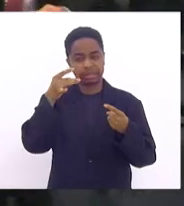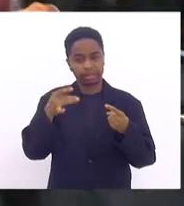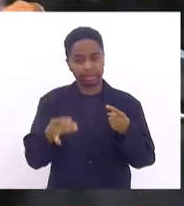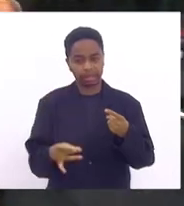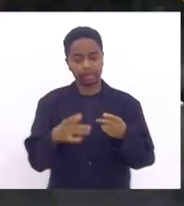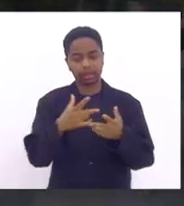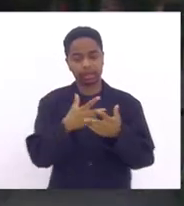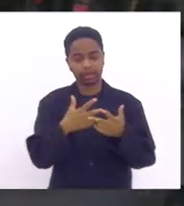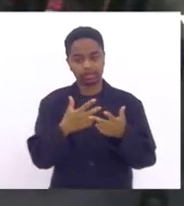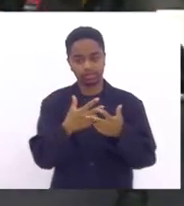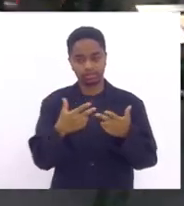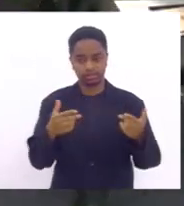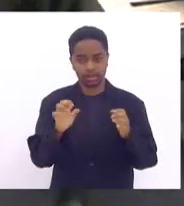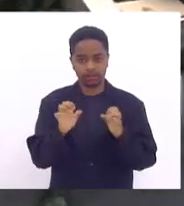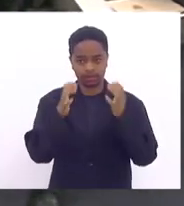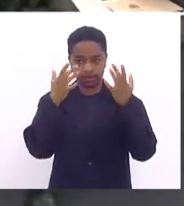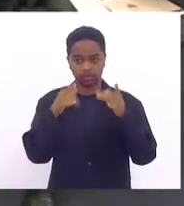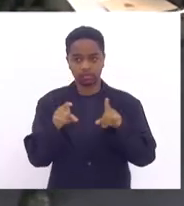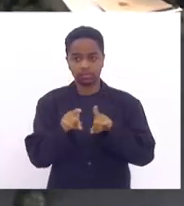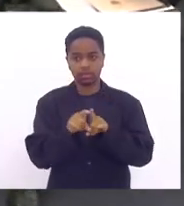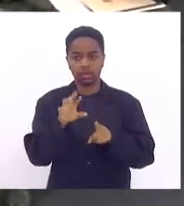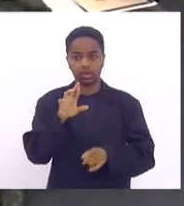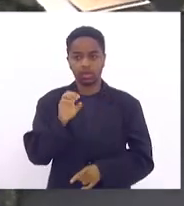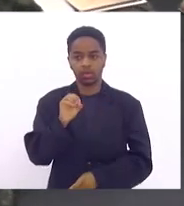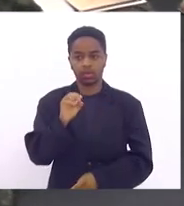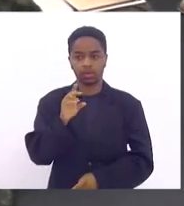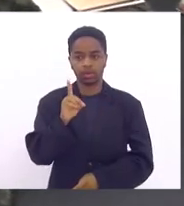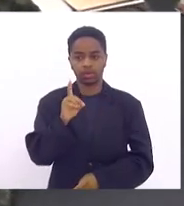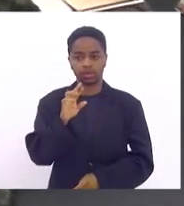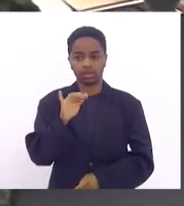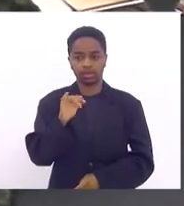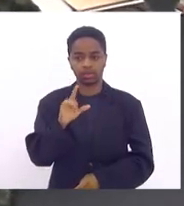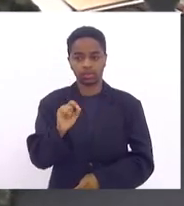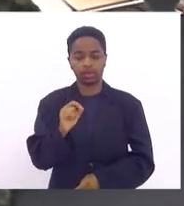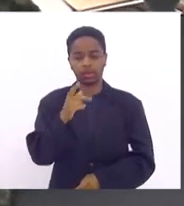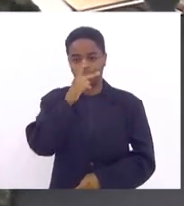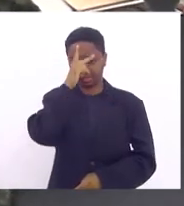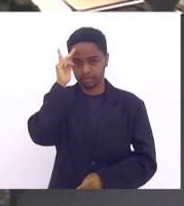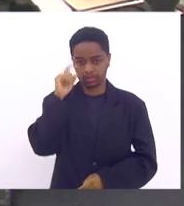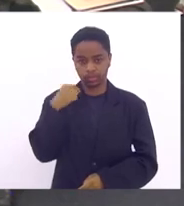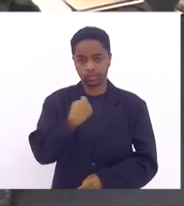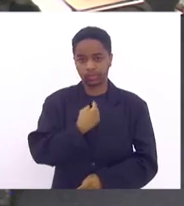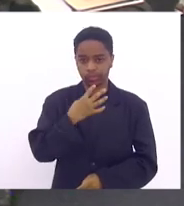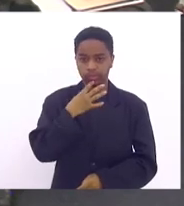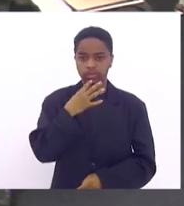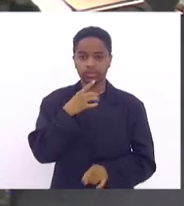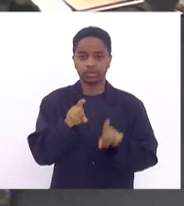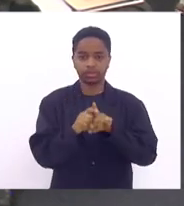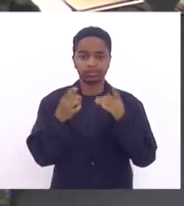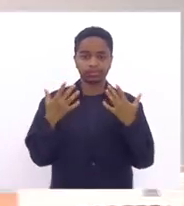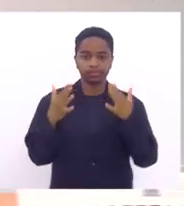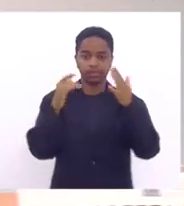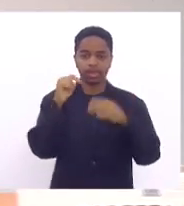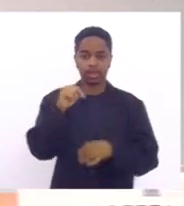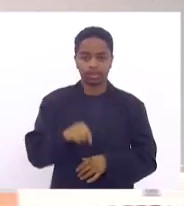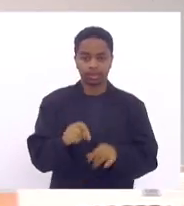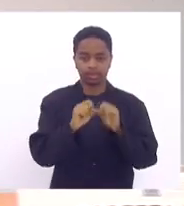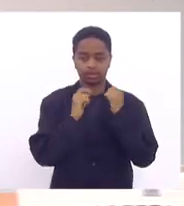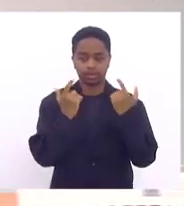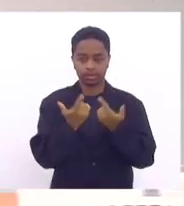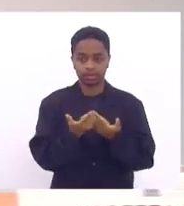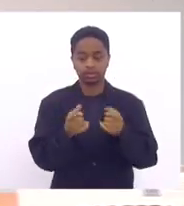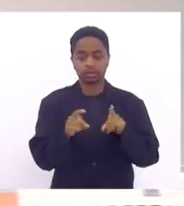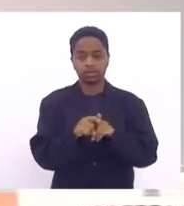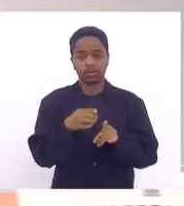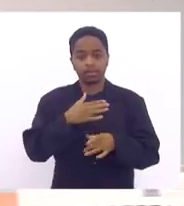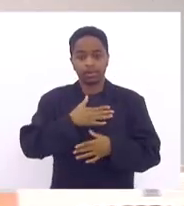e Dr Rodrigo é uma figura conhecida e e festejada aqui dentro da casa e para mim com um